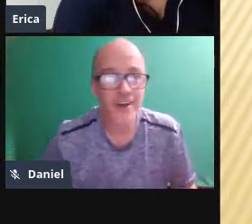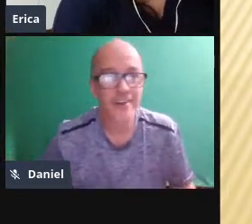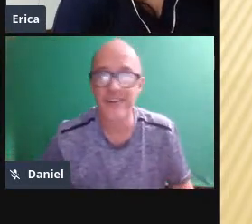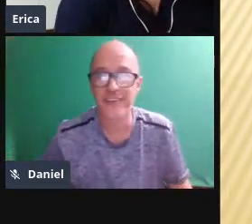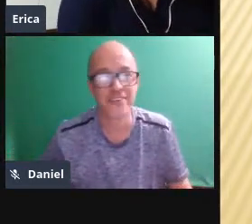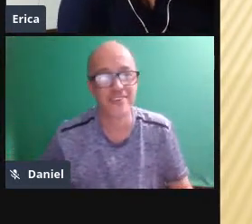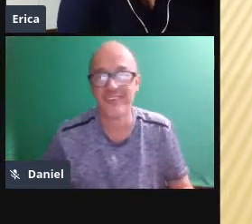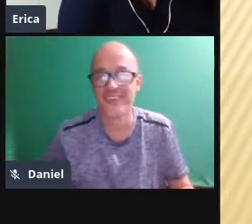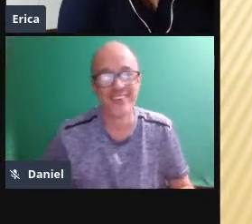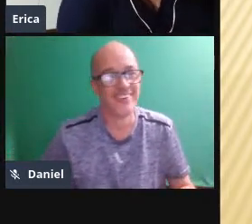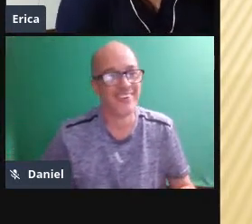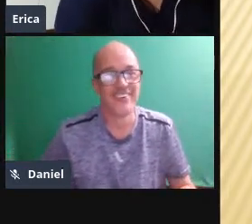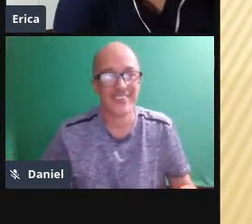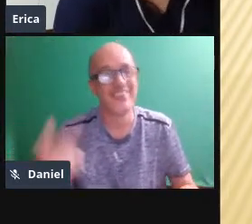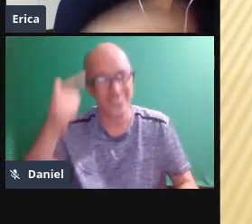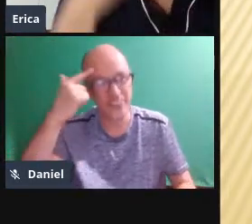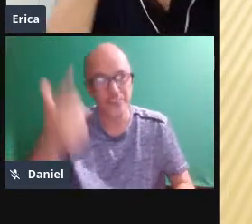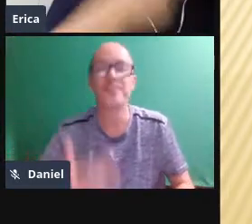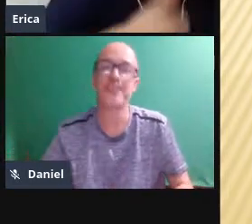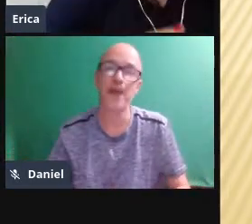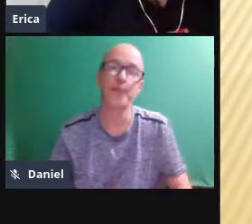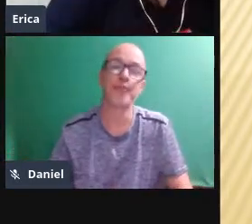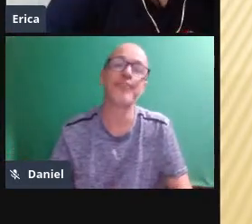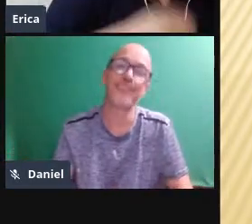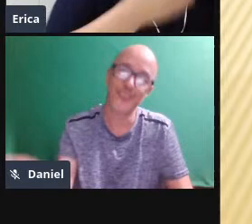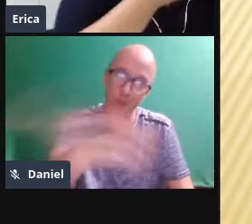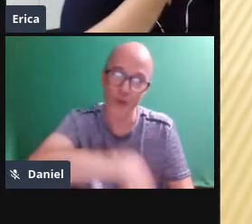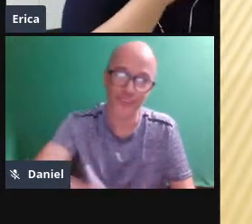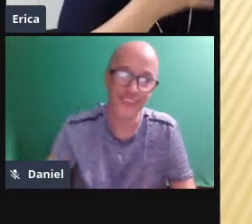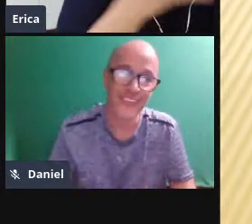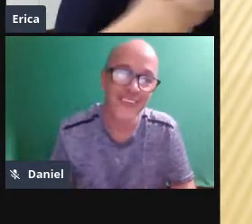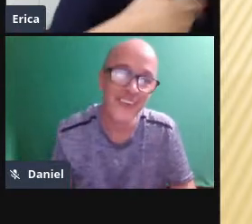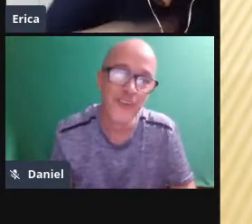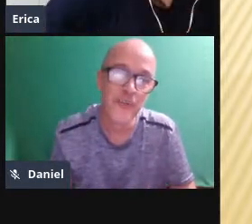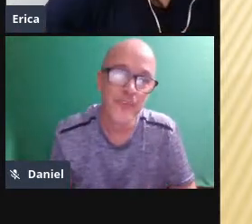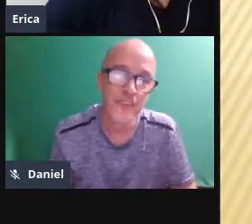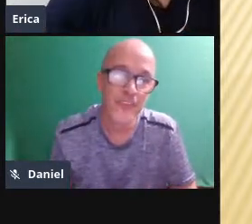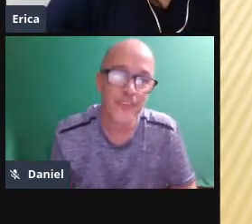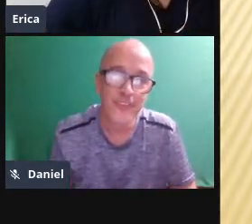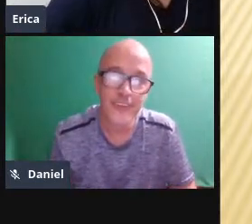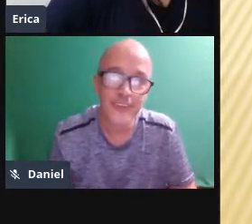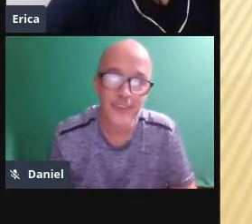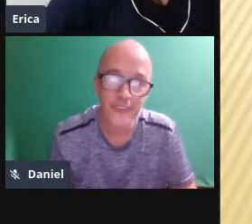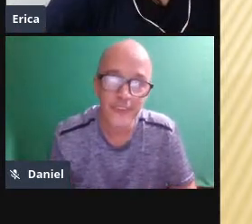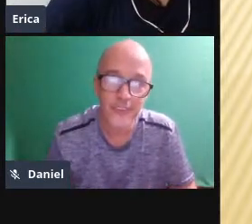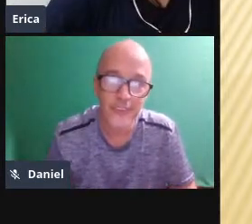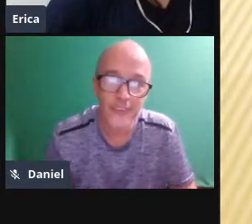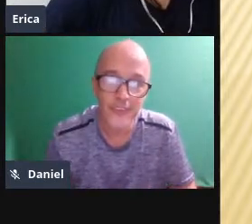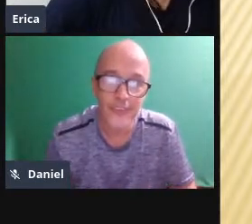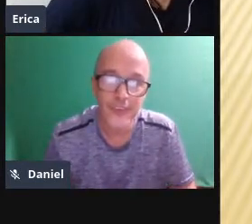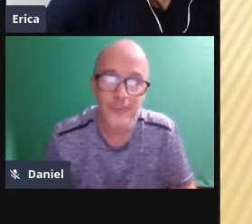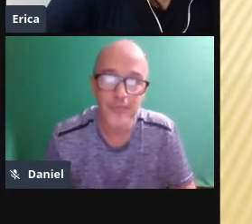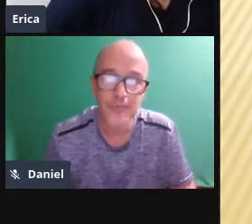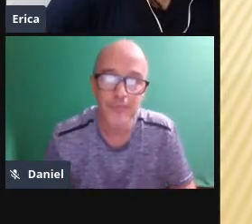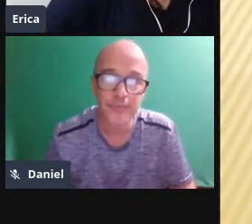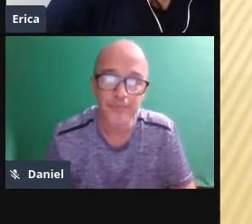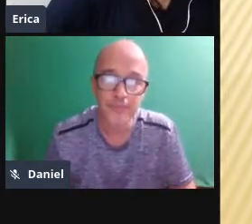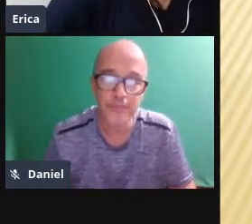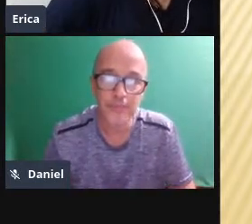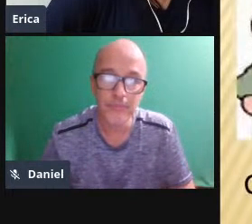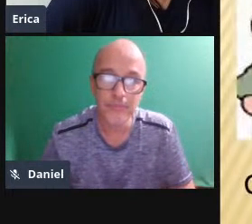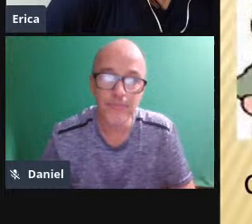olham o homem e falam, nossa, que bonitão, né? Então, tem essa questão da expressão também em língua de sinais que